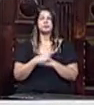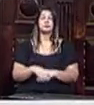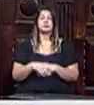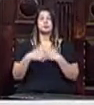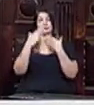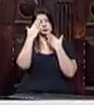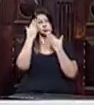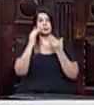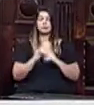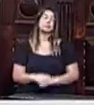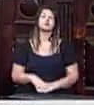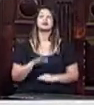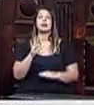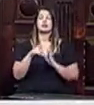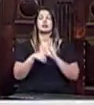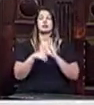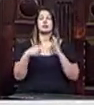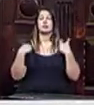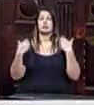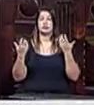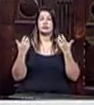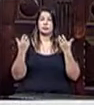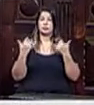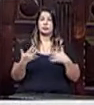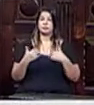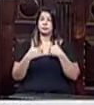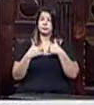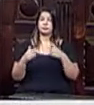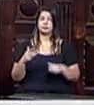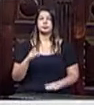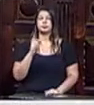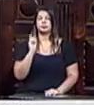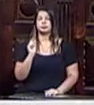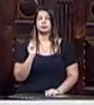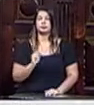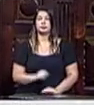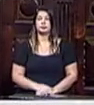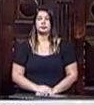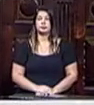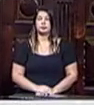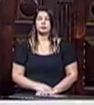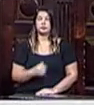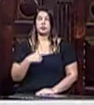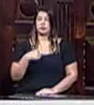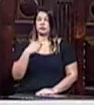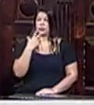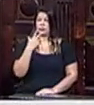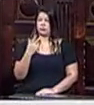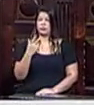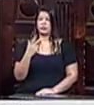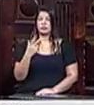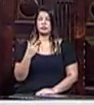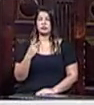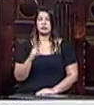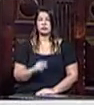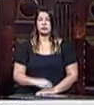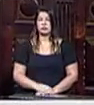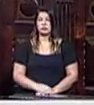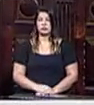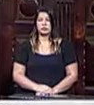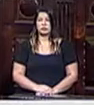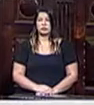queria começar dizendo ou falando a respeito